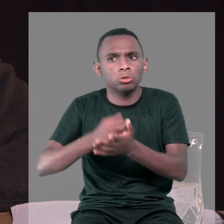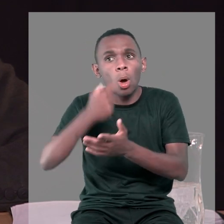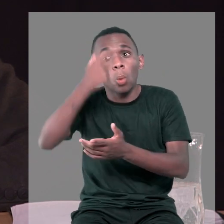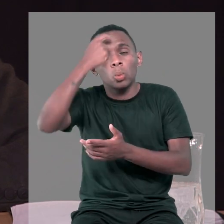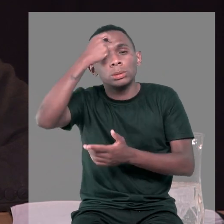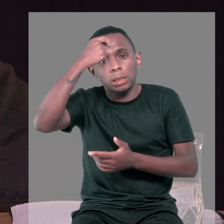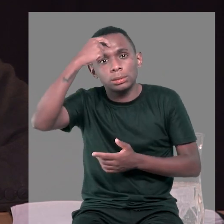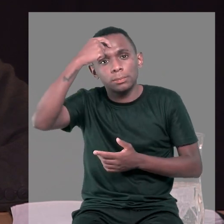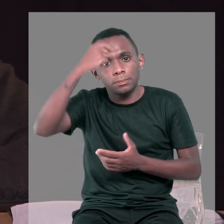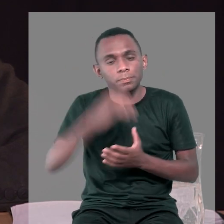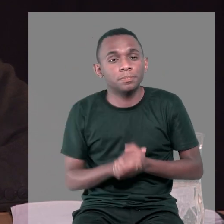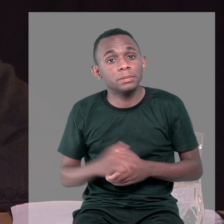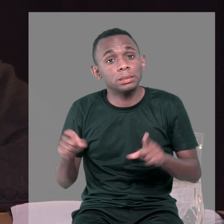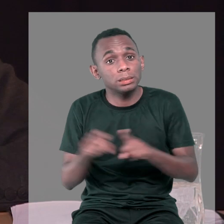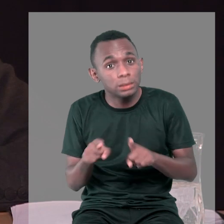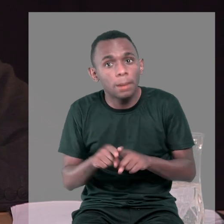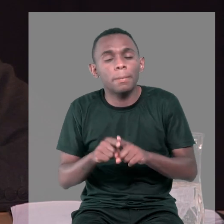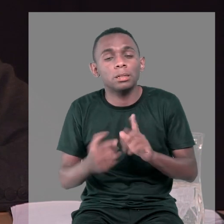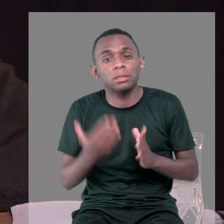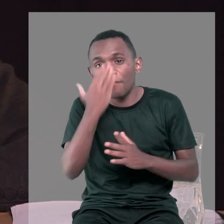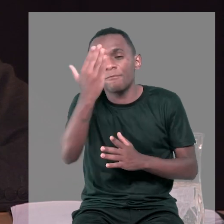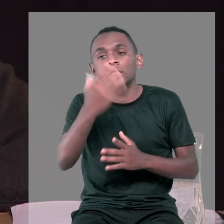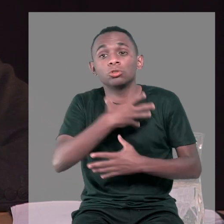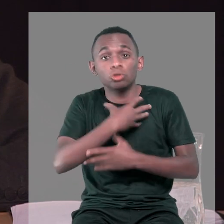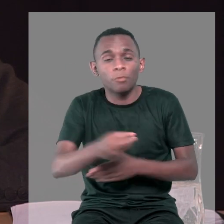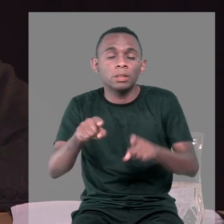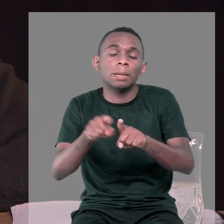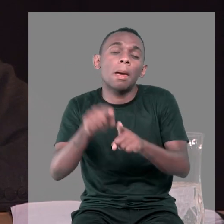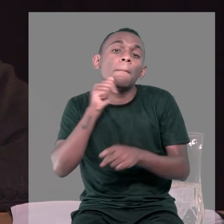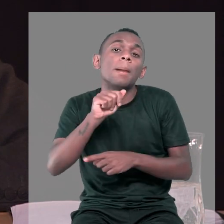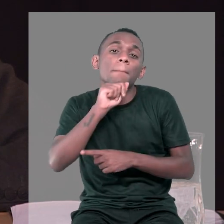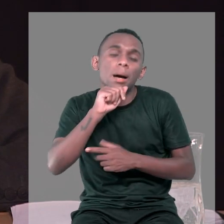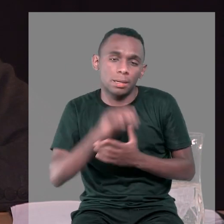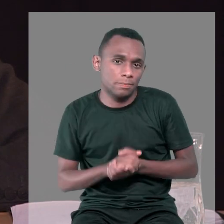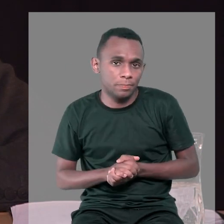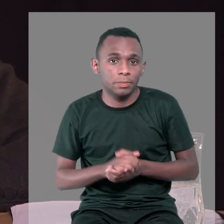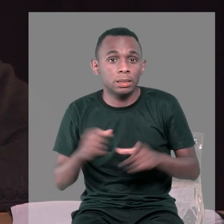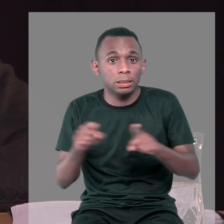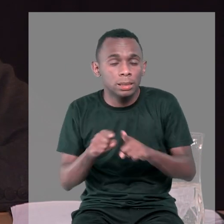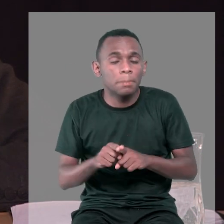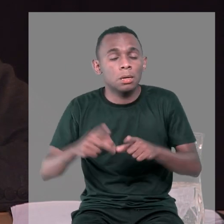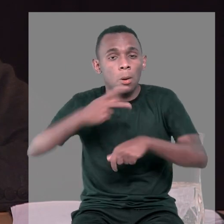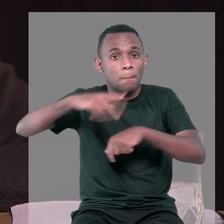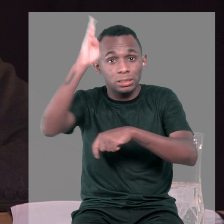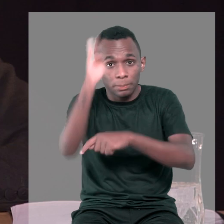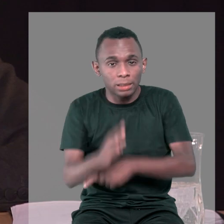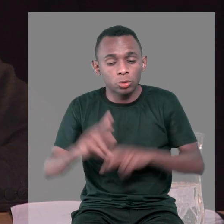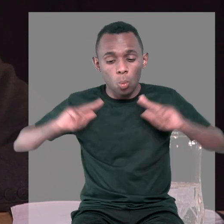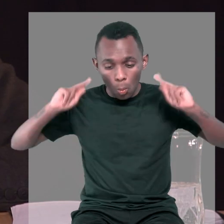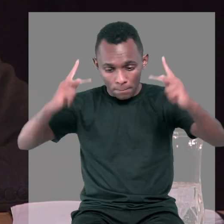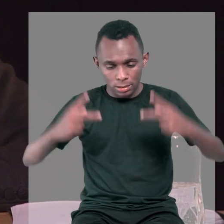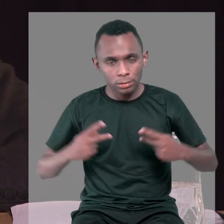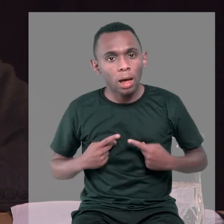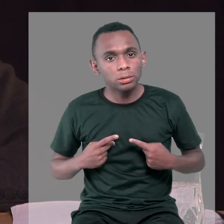com toda a força de sua inteligência a seguinte pergunta: o que